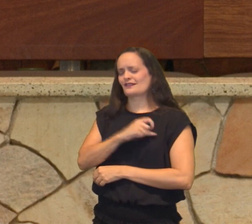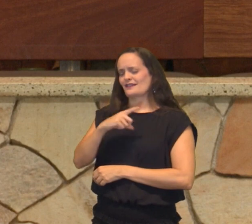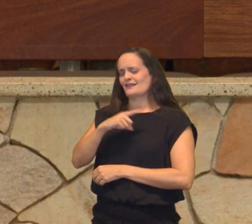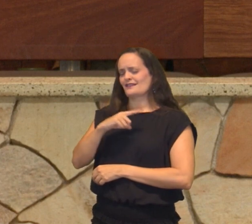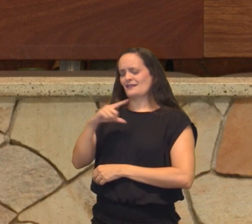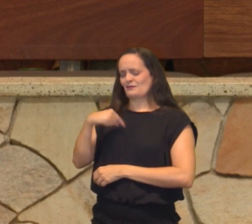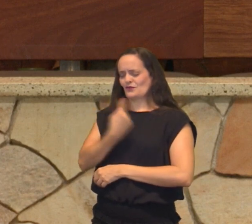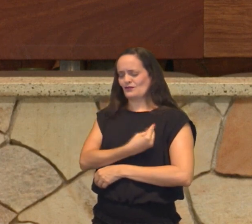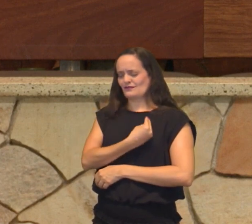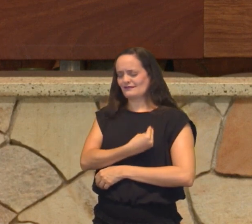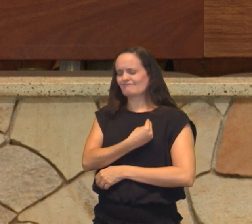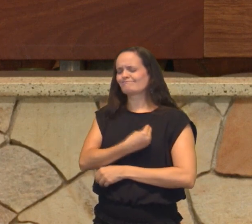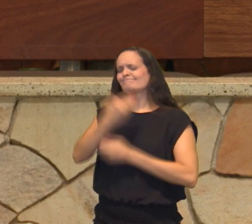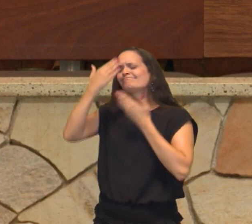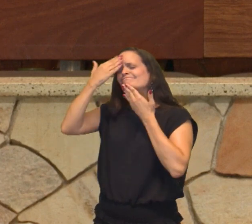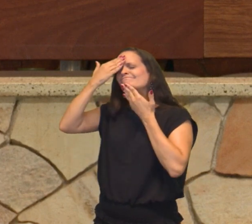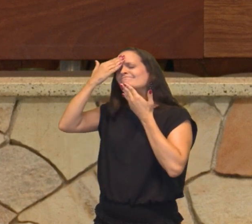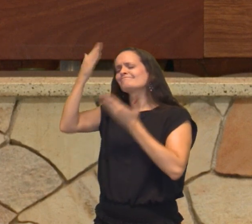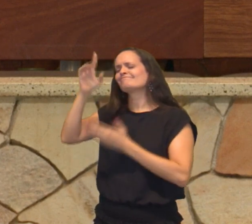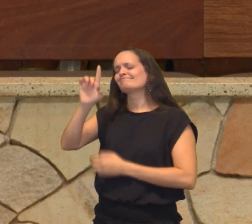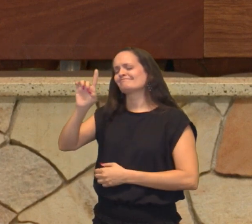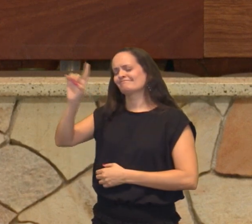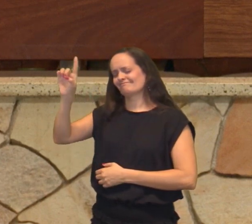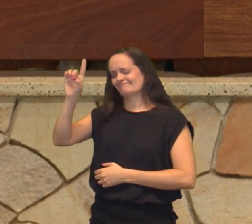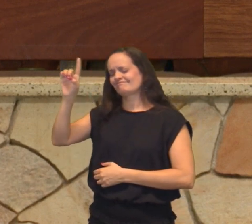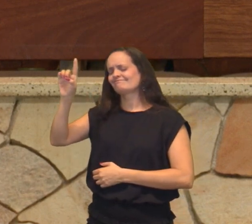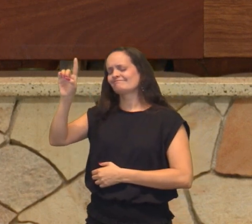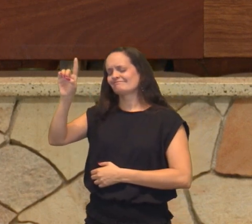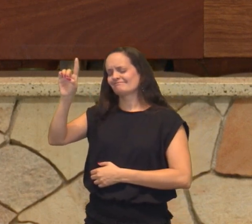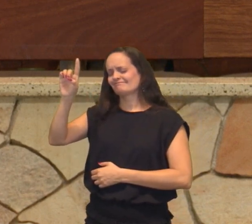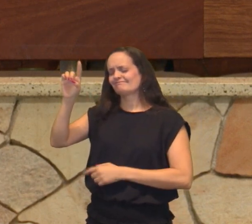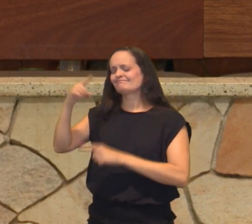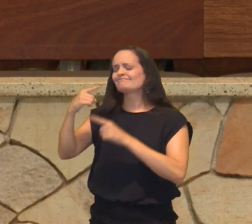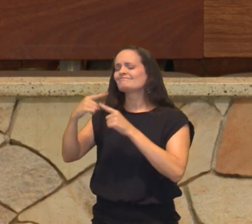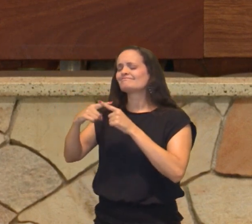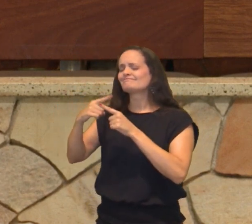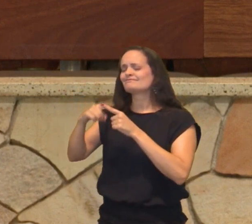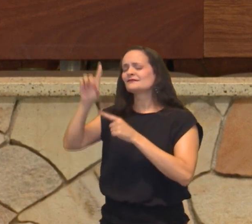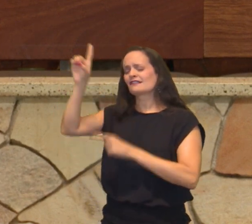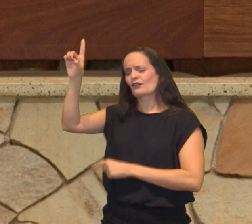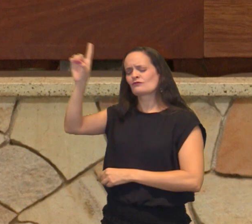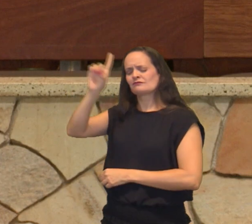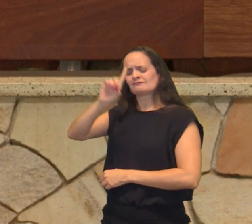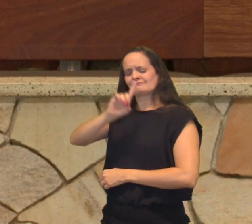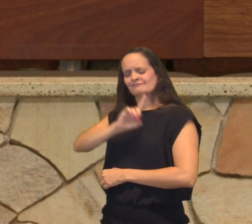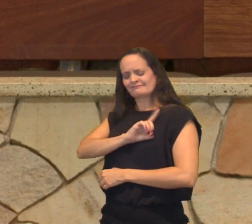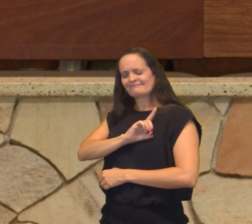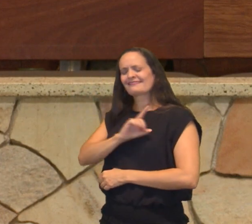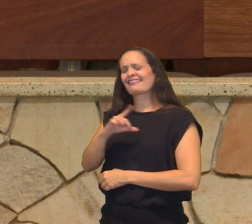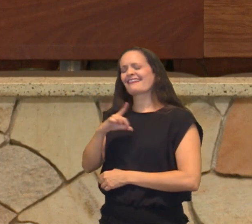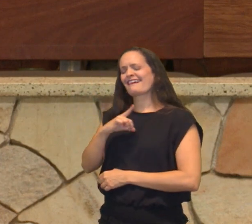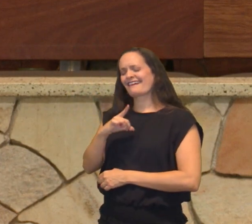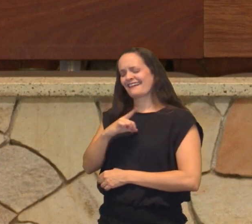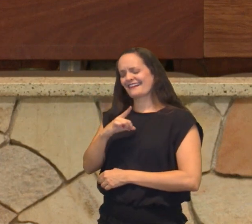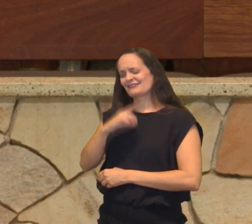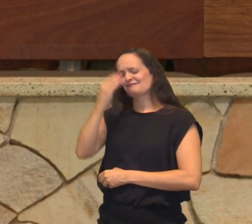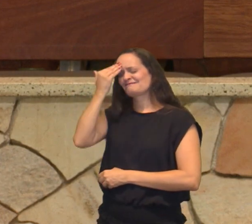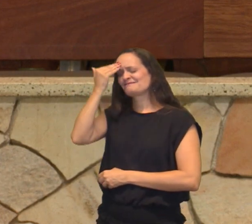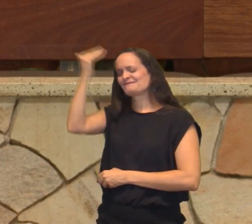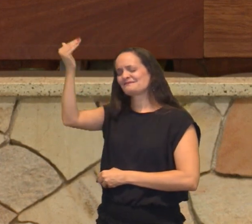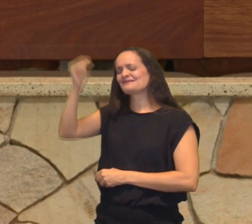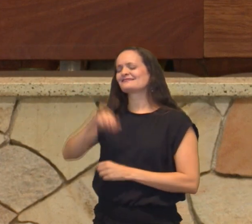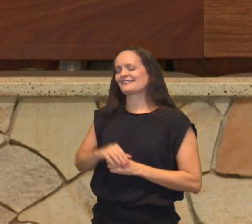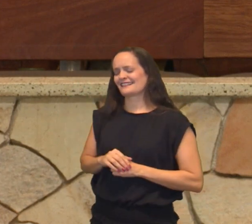nós. Obrigado, Deus, porque o Senhor se faz presente aqui neste lugar, e